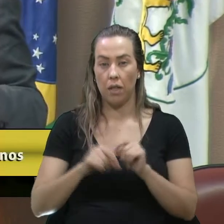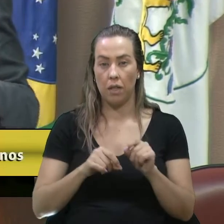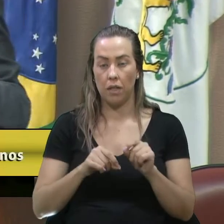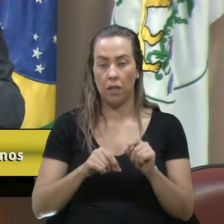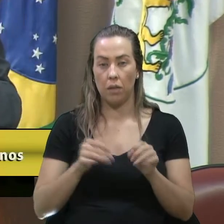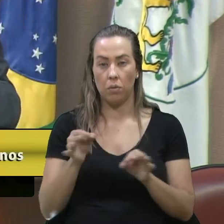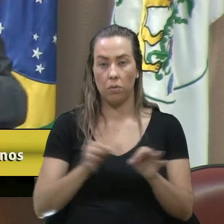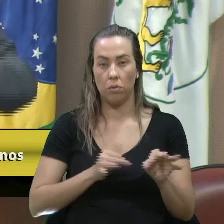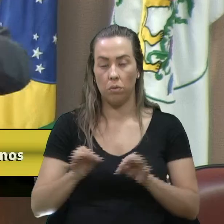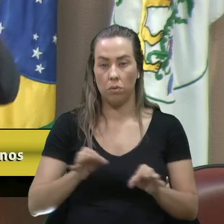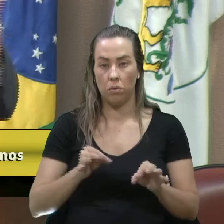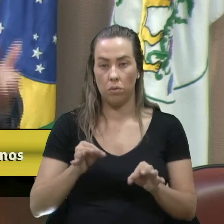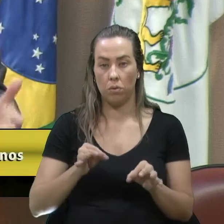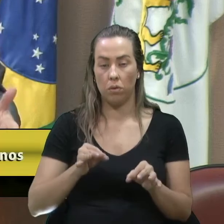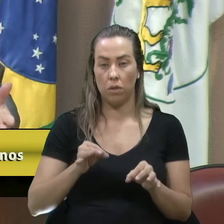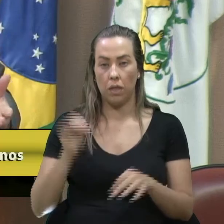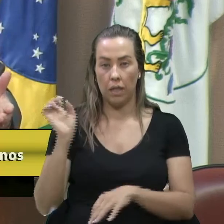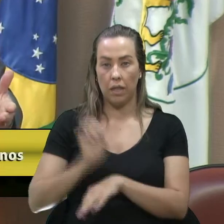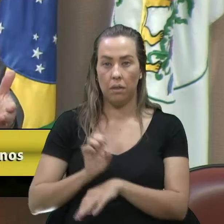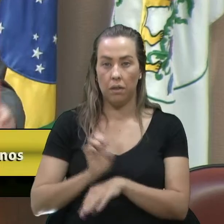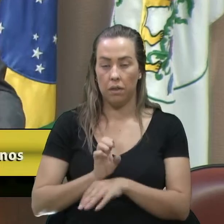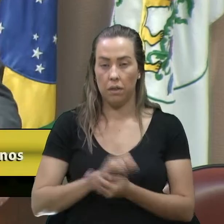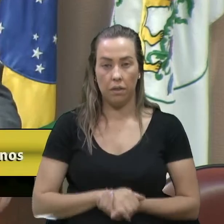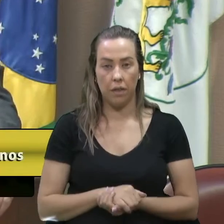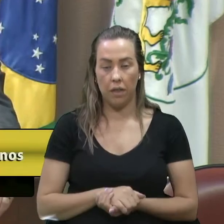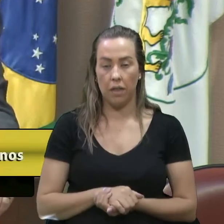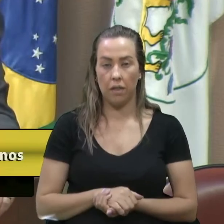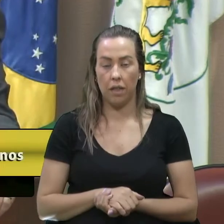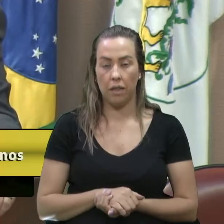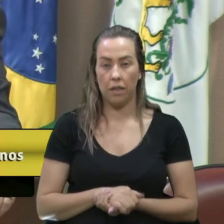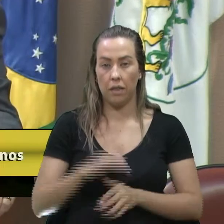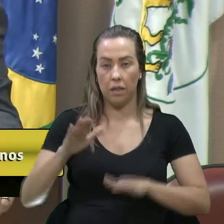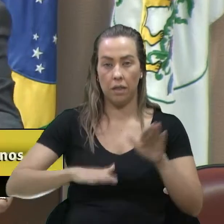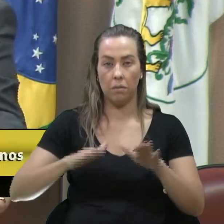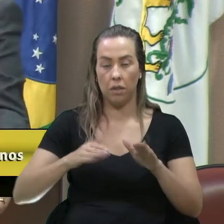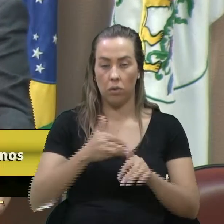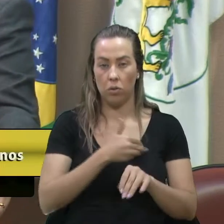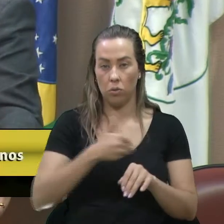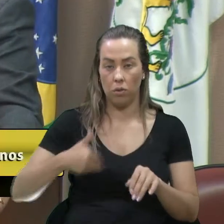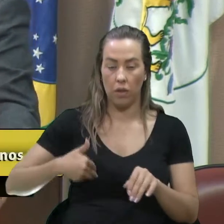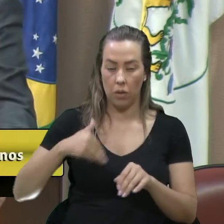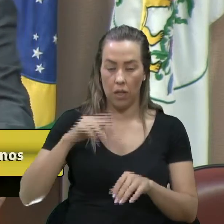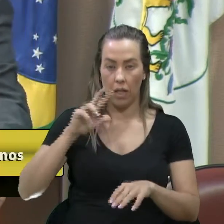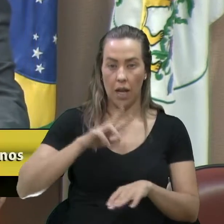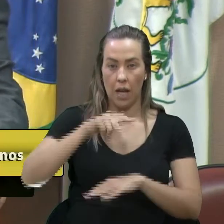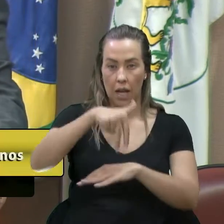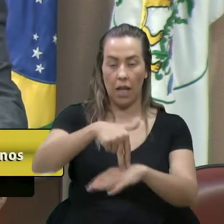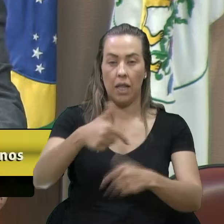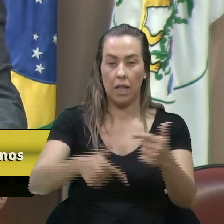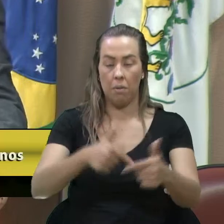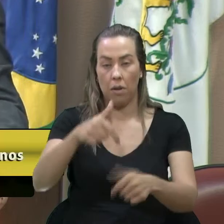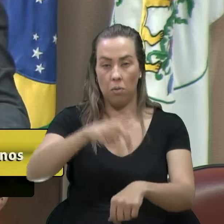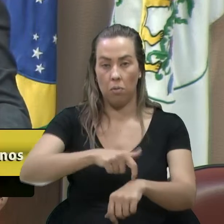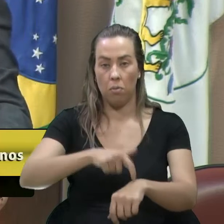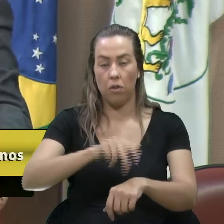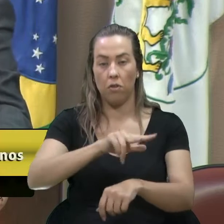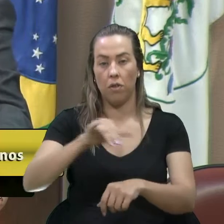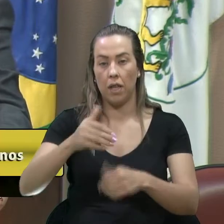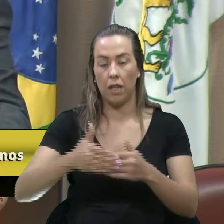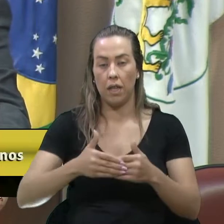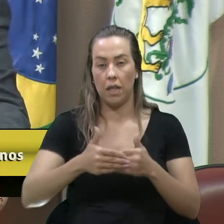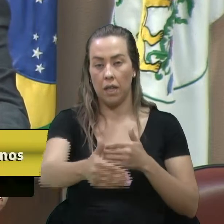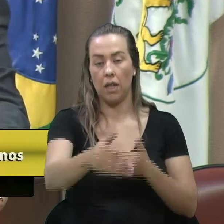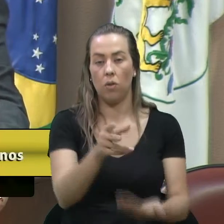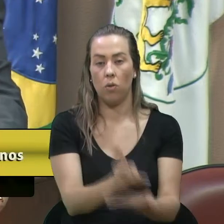um projeto de Estado, que independente do governo que esteja à frente, ele venha dar